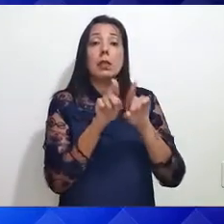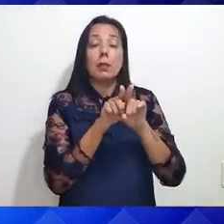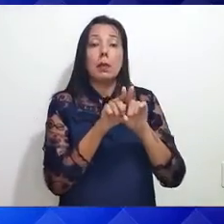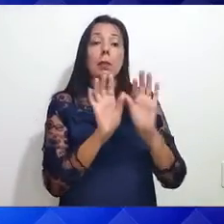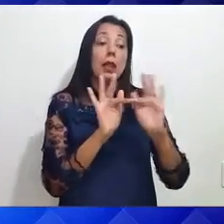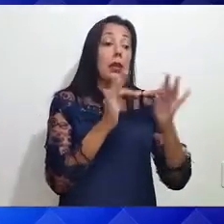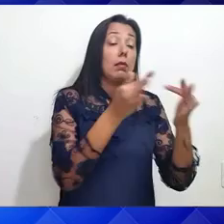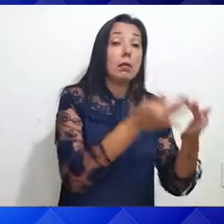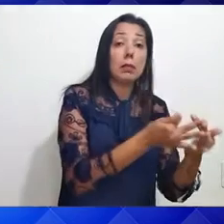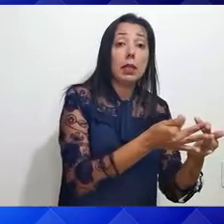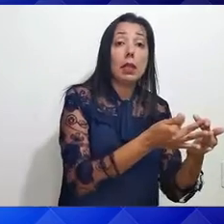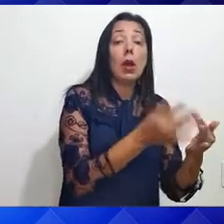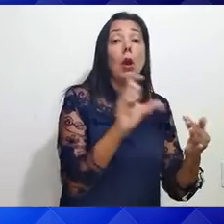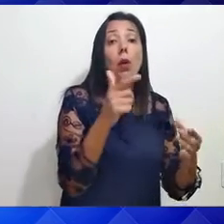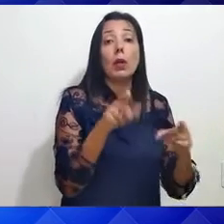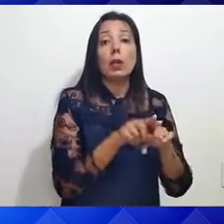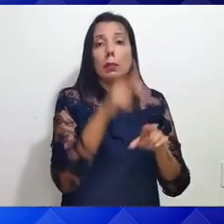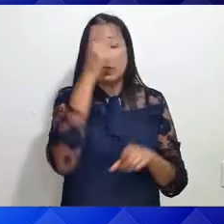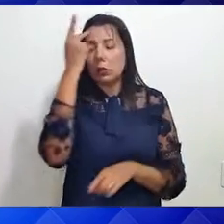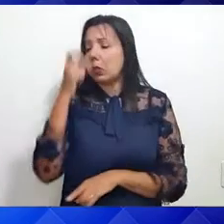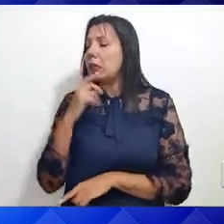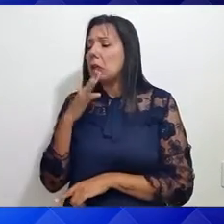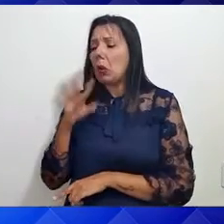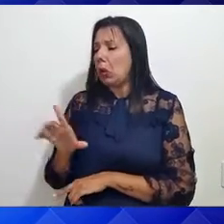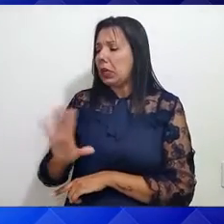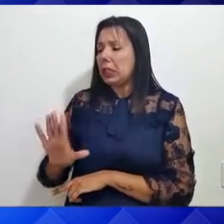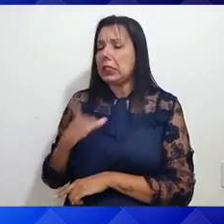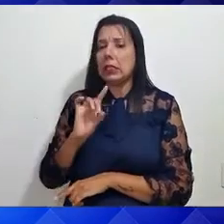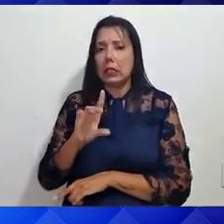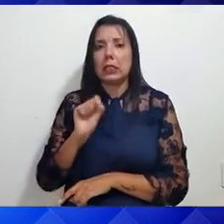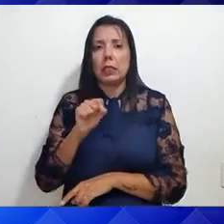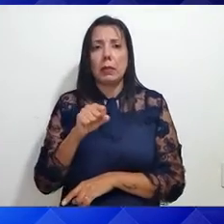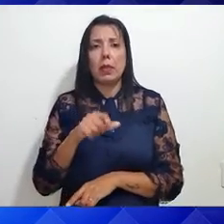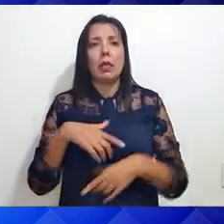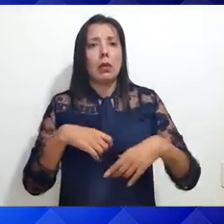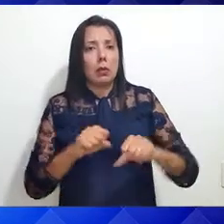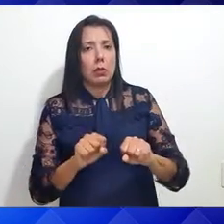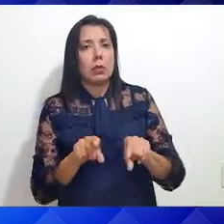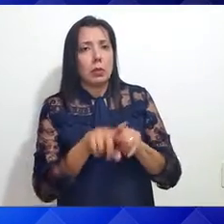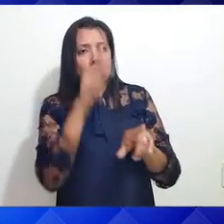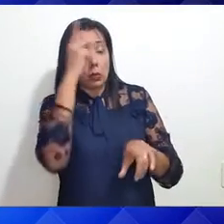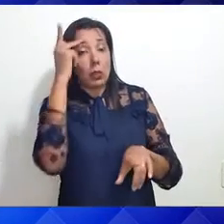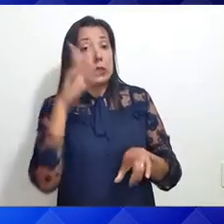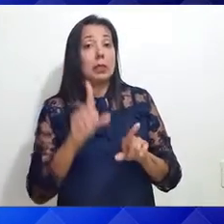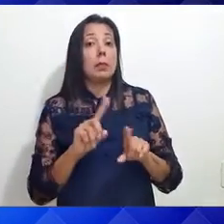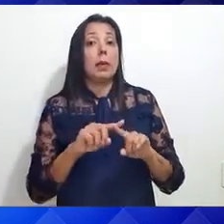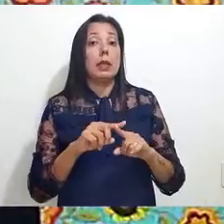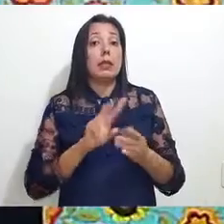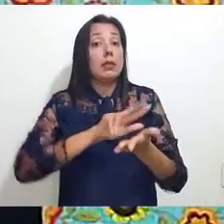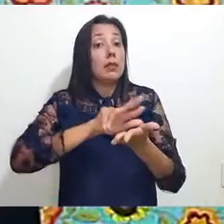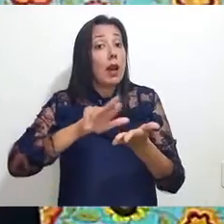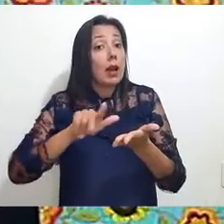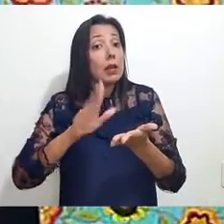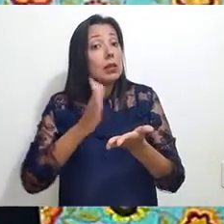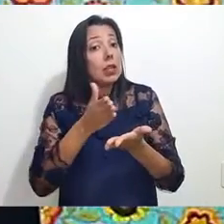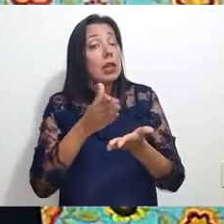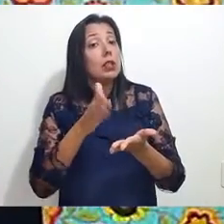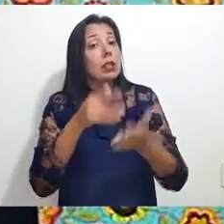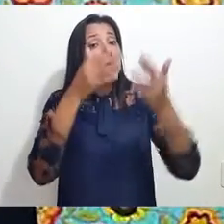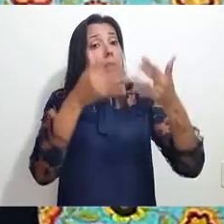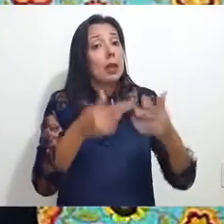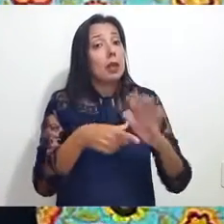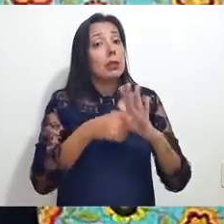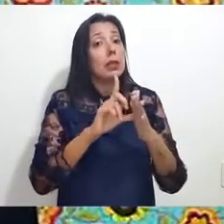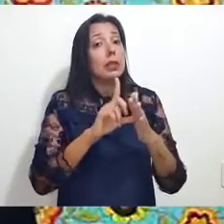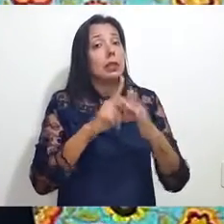Thelma? Bem, eu acho que a Ana já colocou aí bem, né? Na verdade, a exploração sexual, né, ela